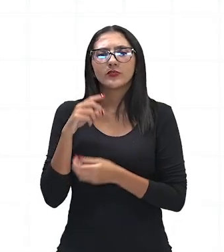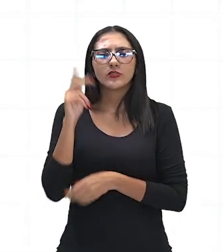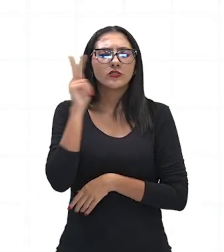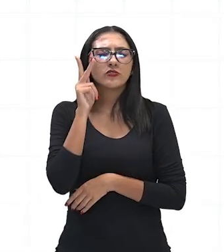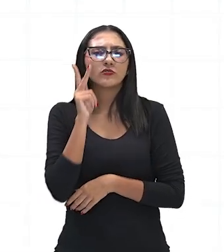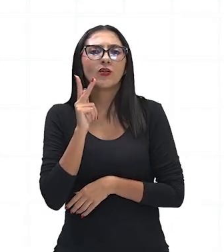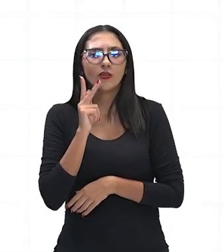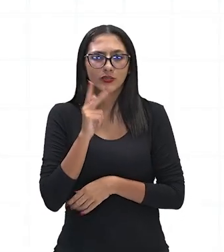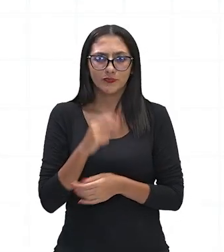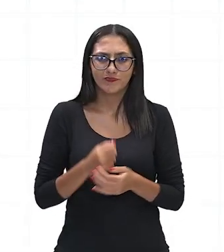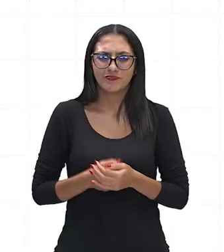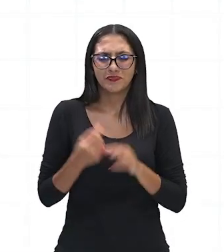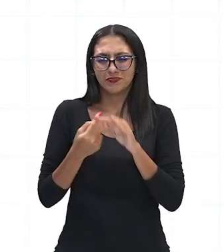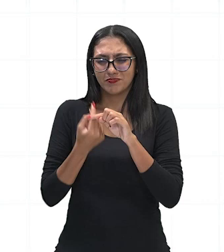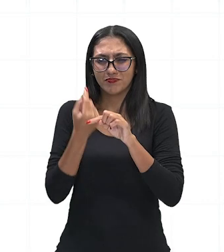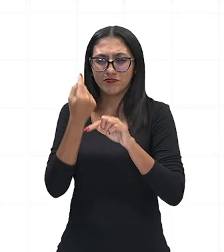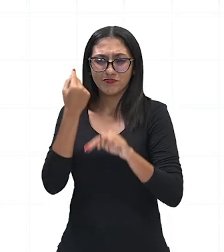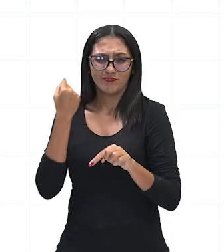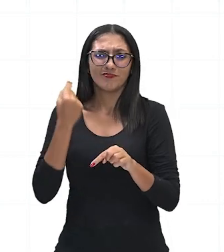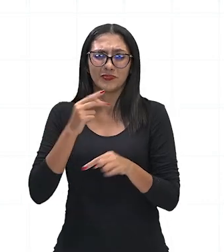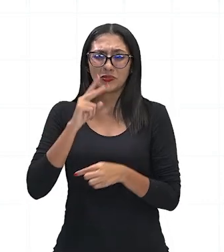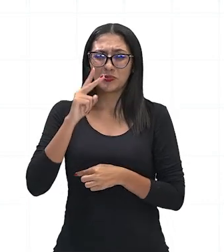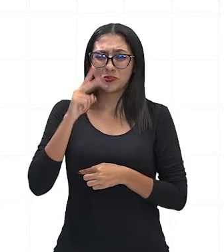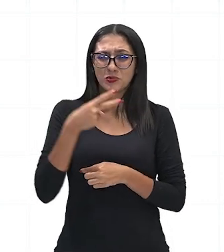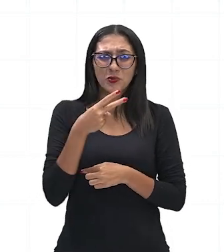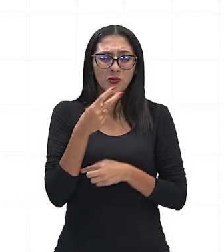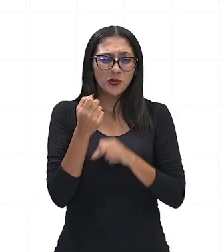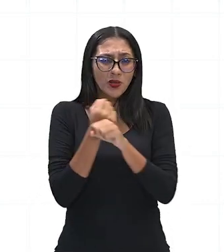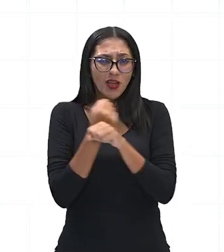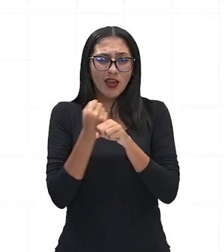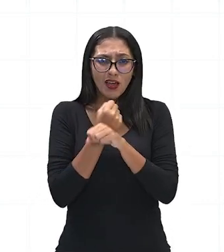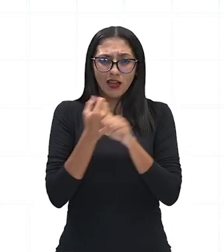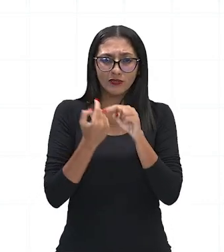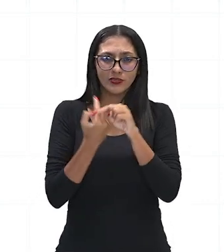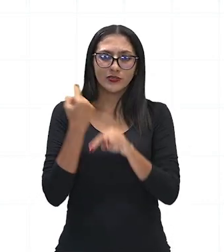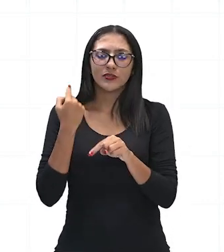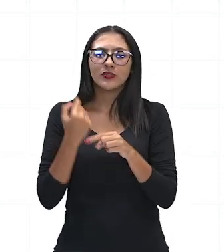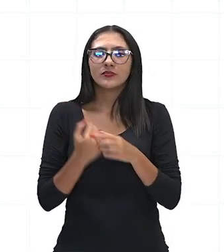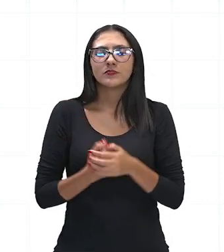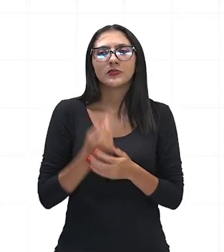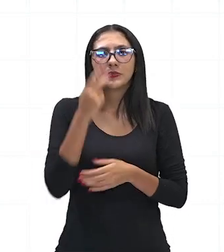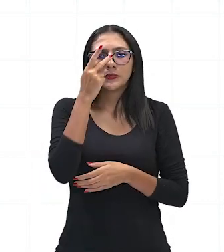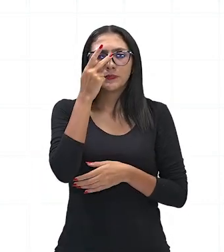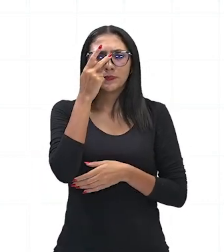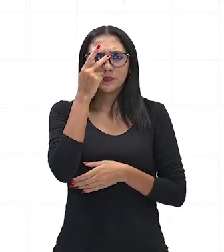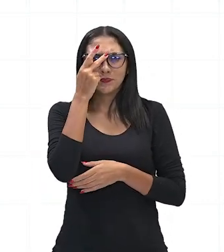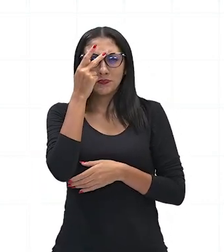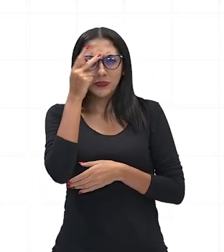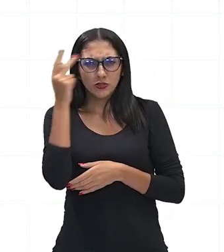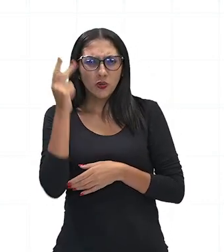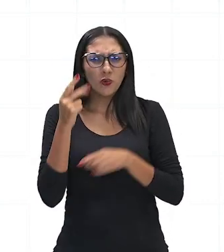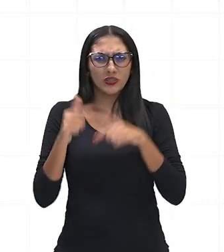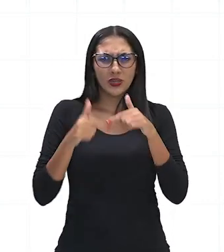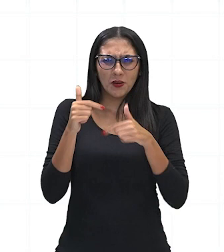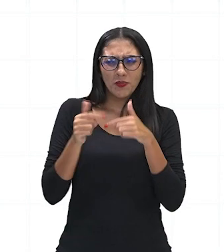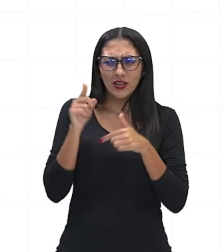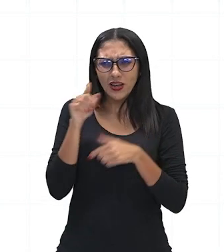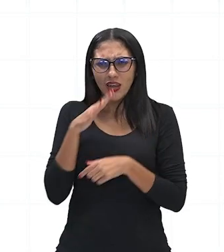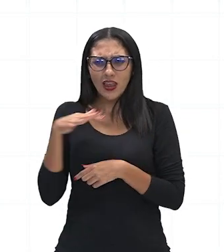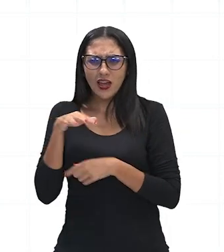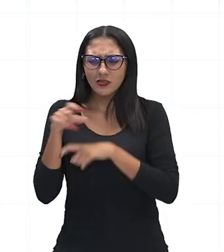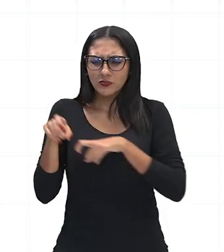2000 anos, lá na Tailândia, né, quando os agricultores eles buscavam forma de se defender em guerras e invasões